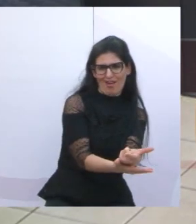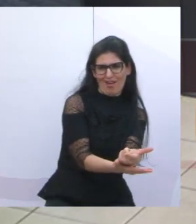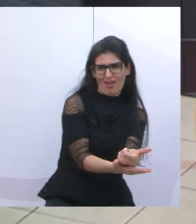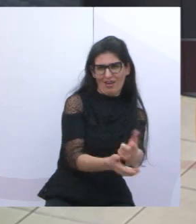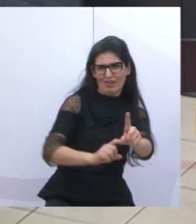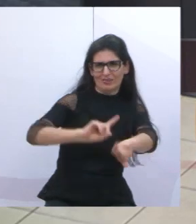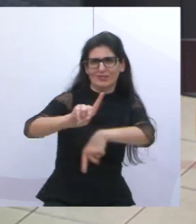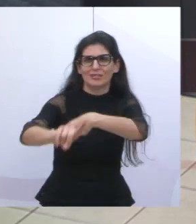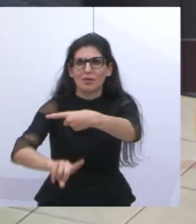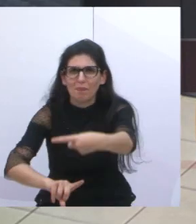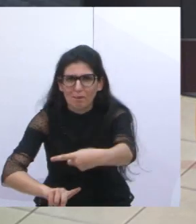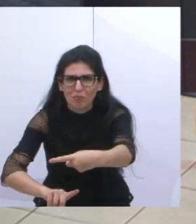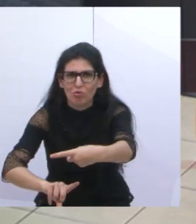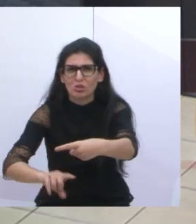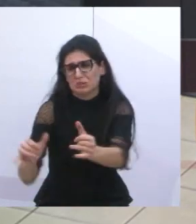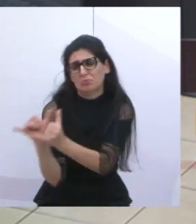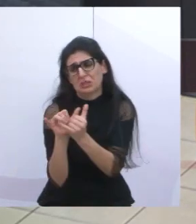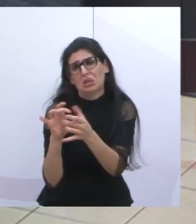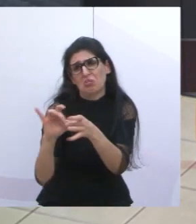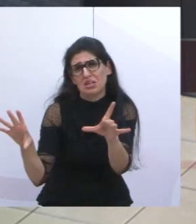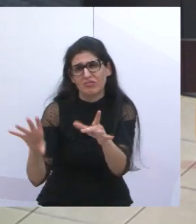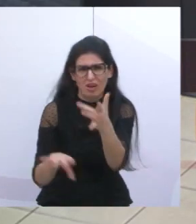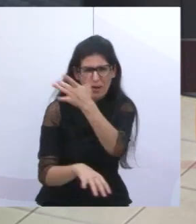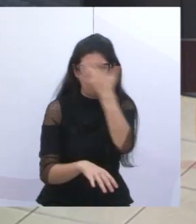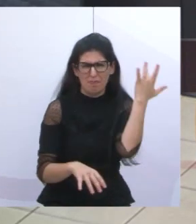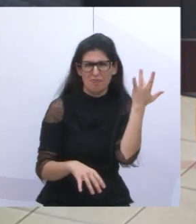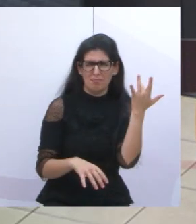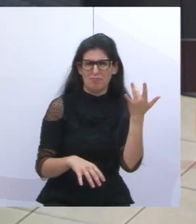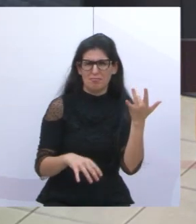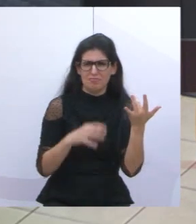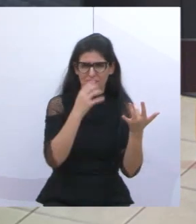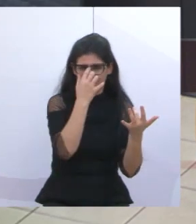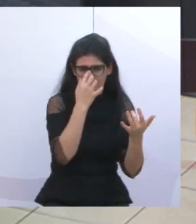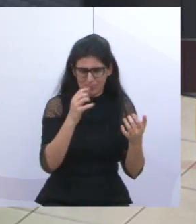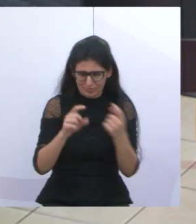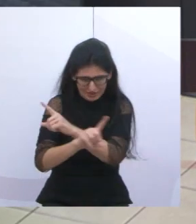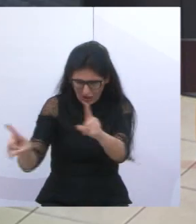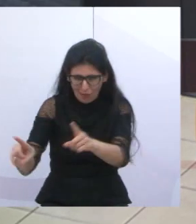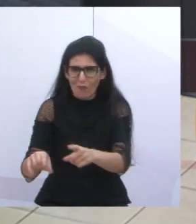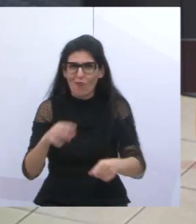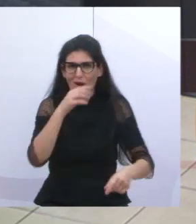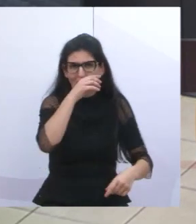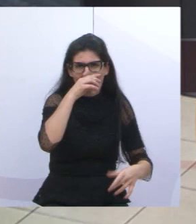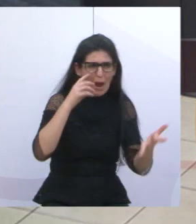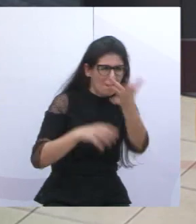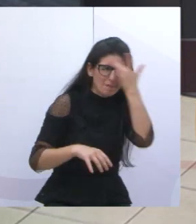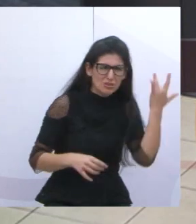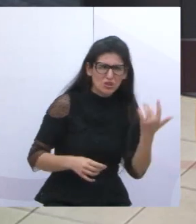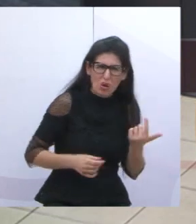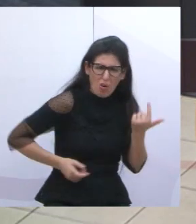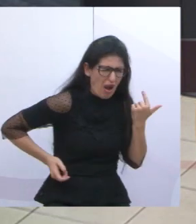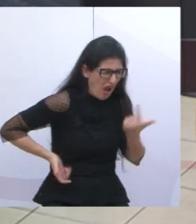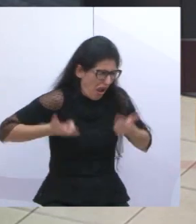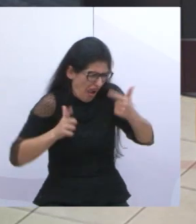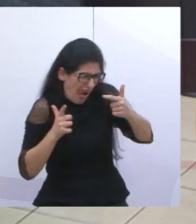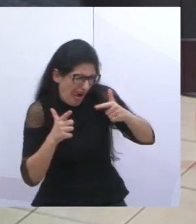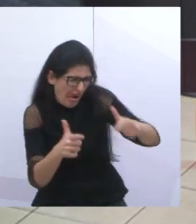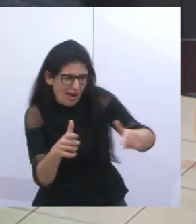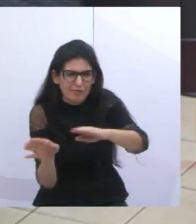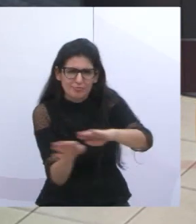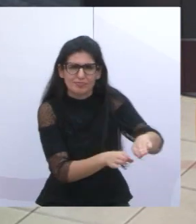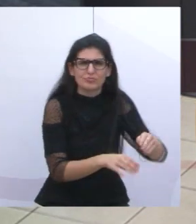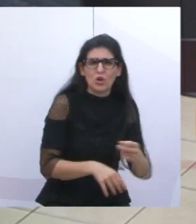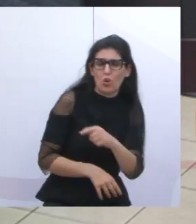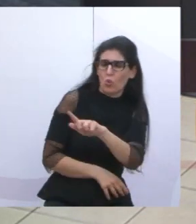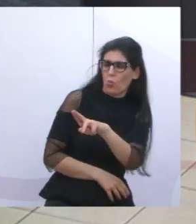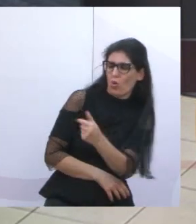do time. E aí as pessoas caíram de pau. Então, assim, às vezes as pessoas falam aqui e não falam a verdade. Pode procurar em Guararema, pode procurar